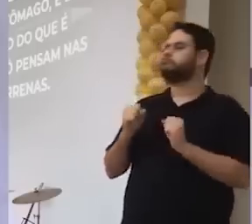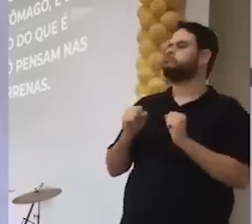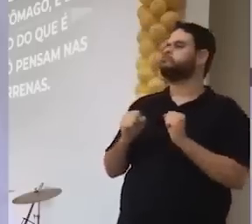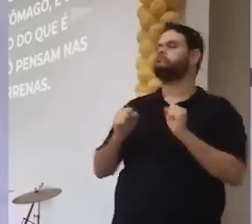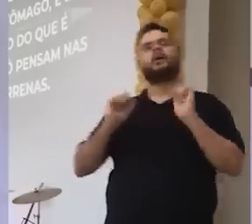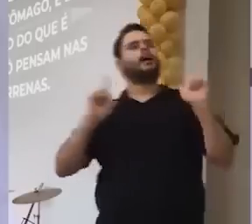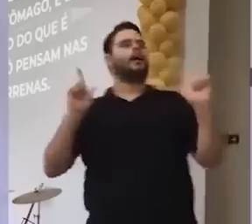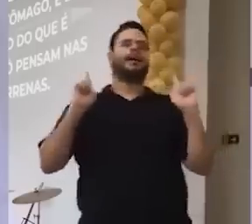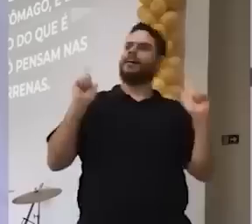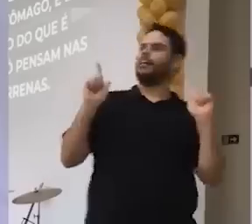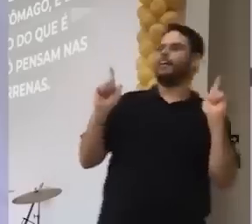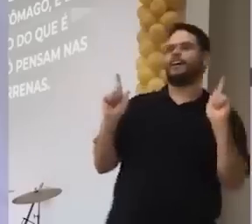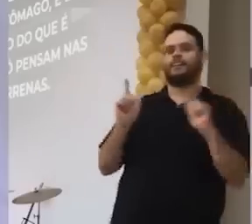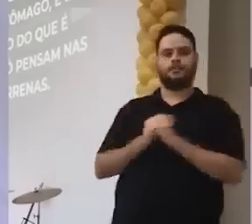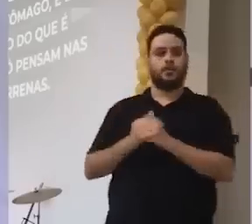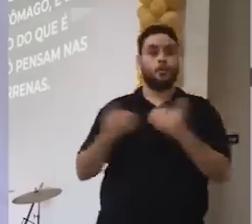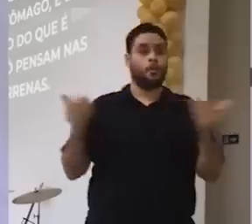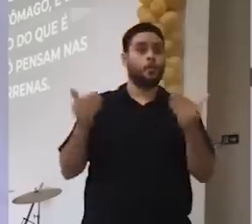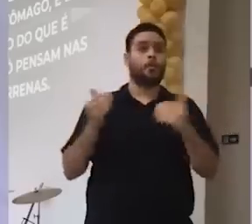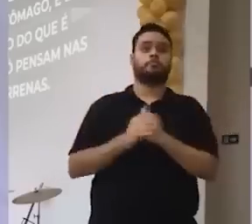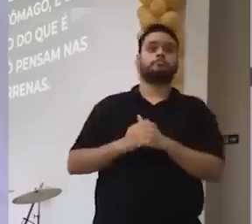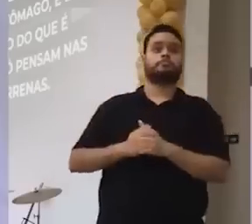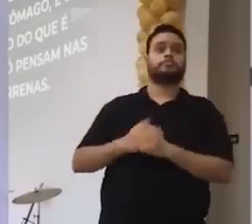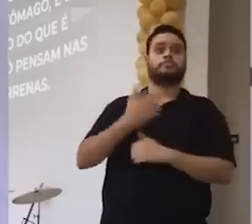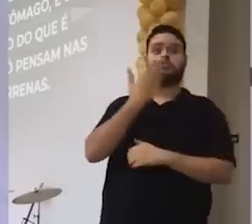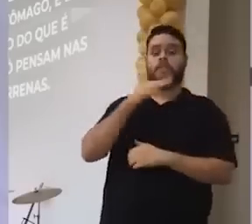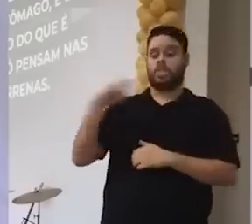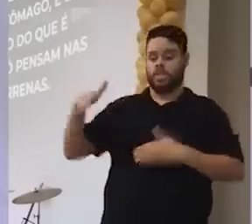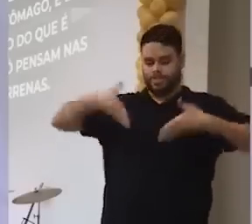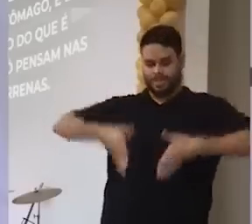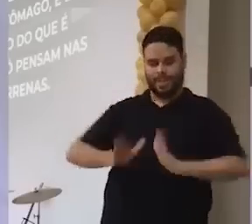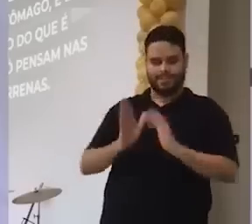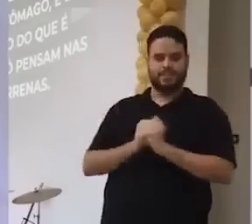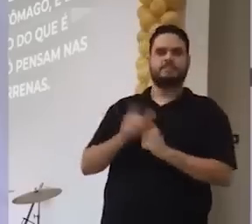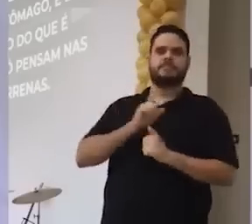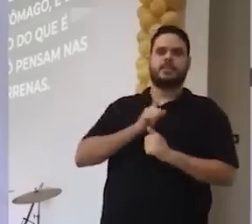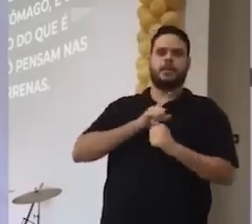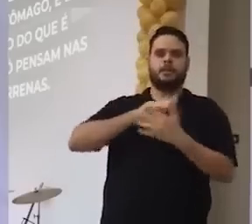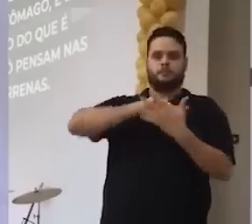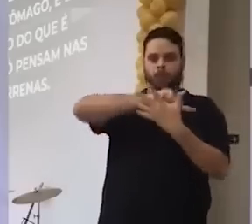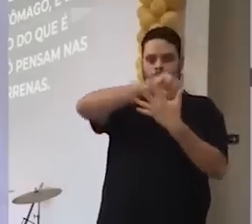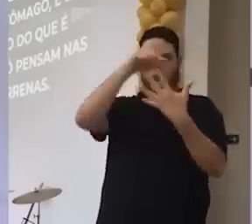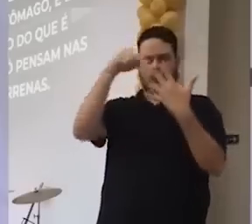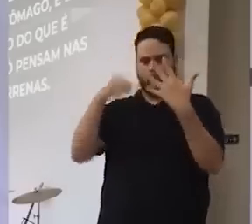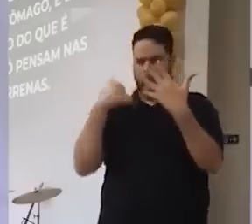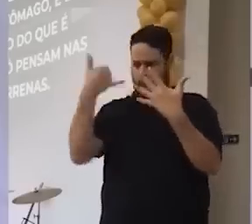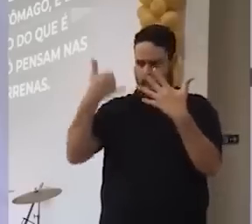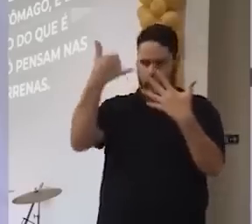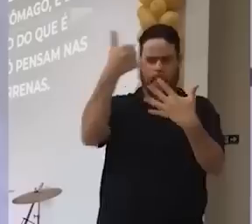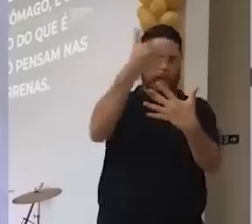Hoje uma criança nasce, via de regra, ela já tem mais brinquedo que consegue brincar na vida inteira.